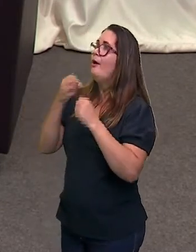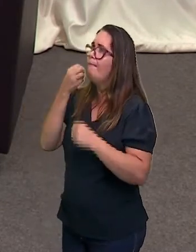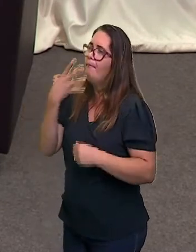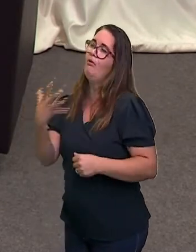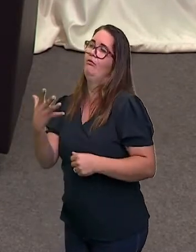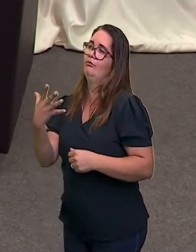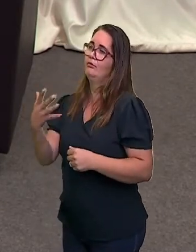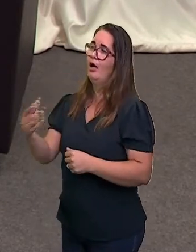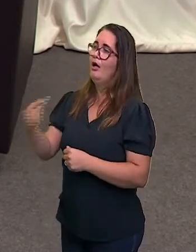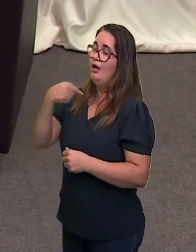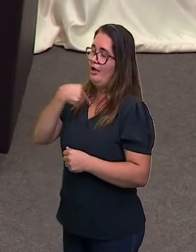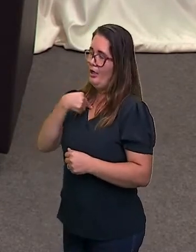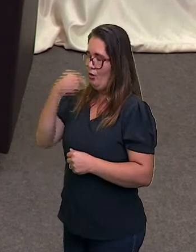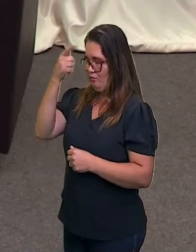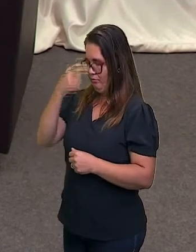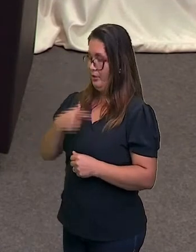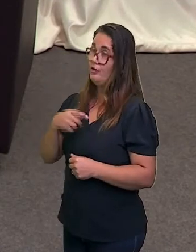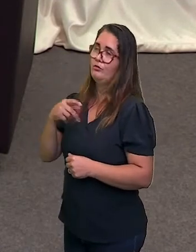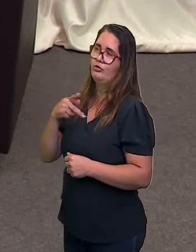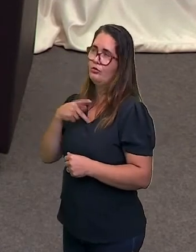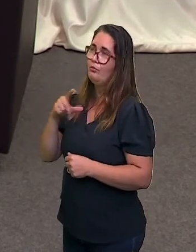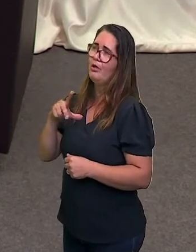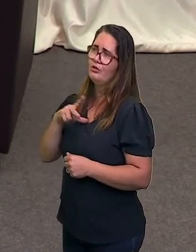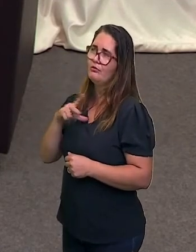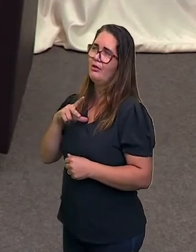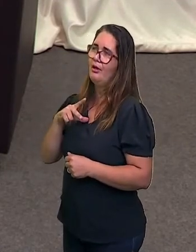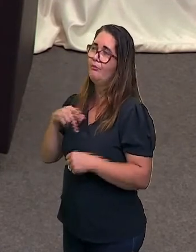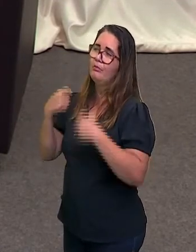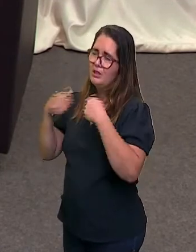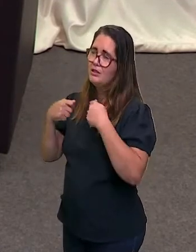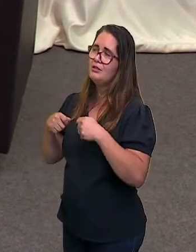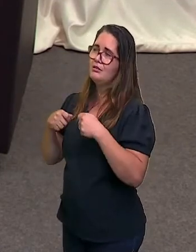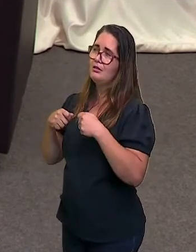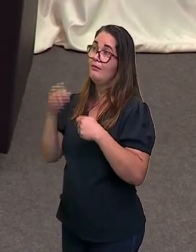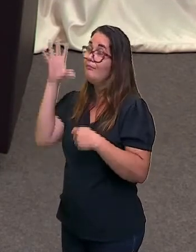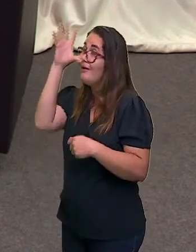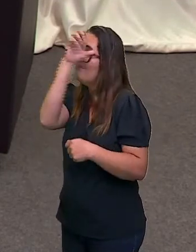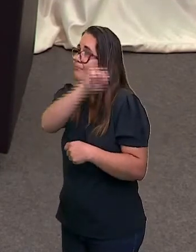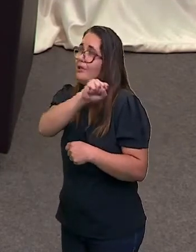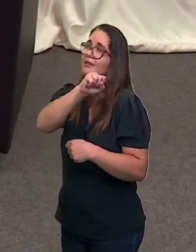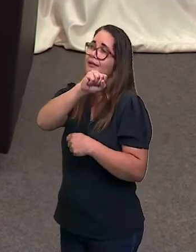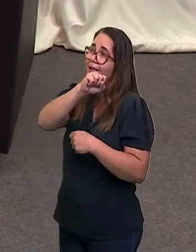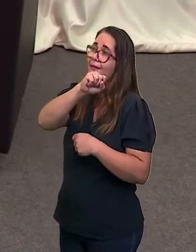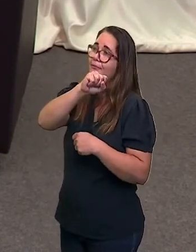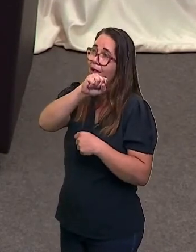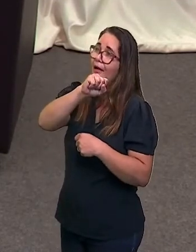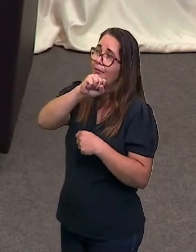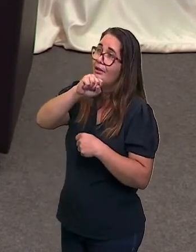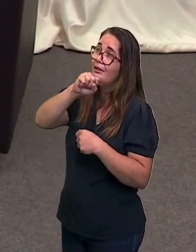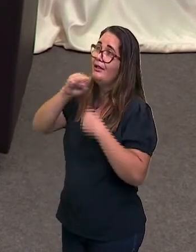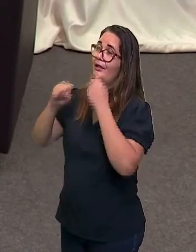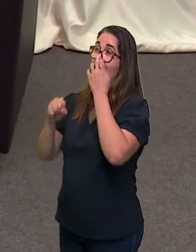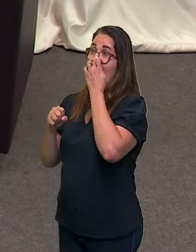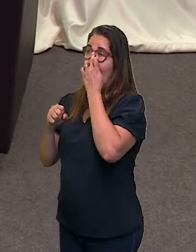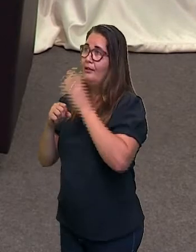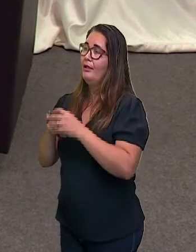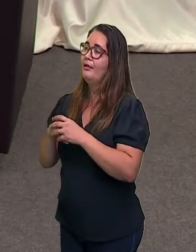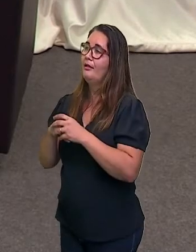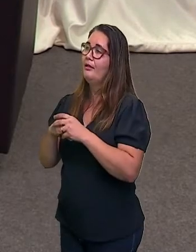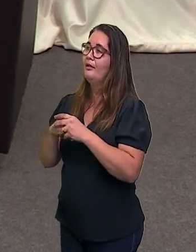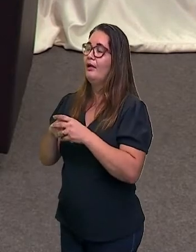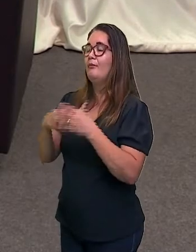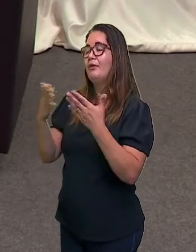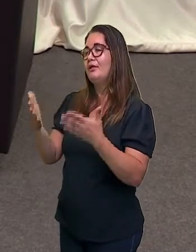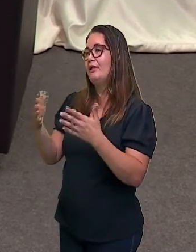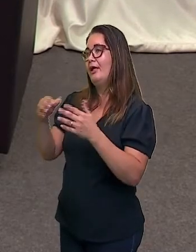Então, eu tive que, por exemplo, aprender, ter uma conta no TikTok, fazer uma conta para eu trabalhar o meme com